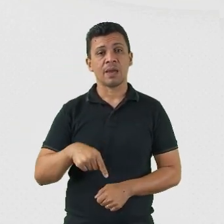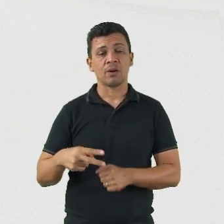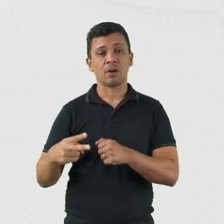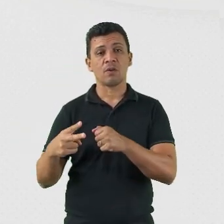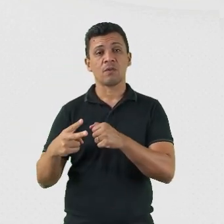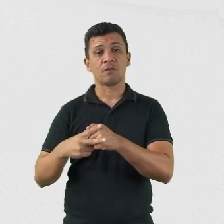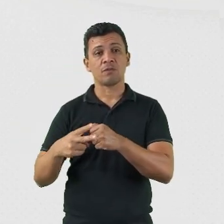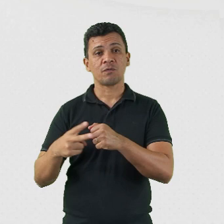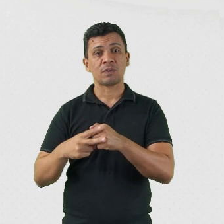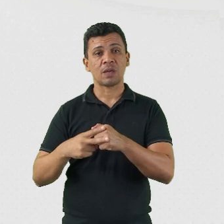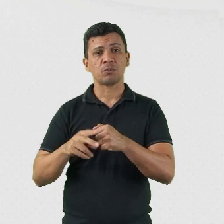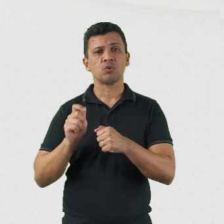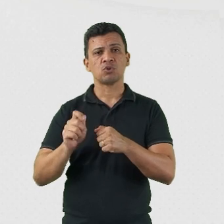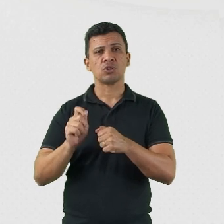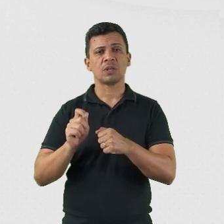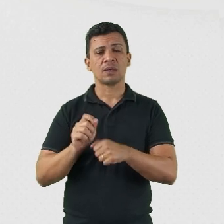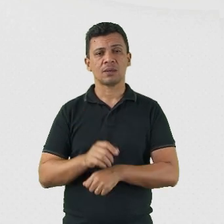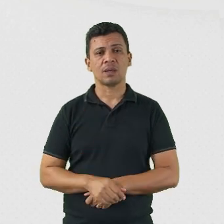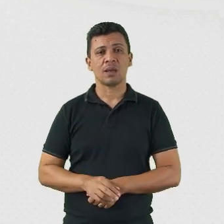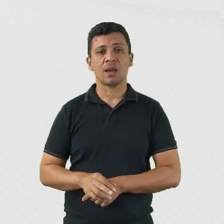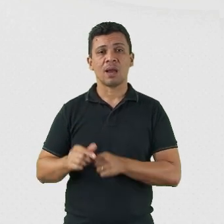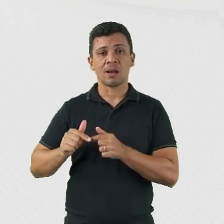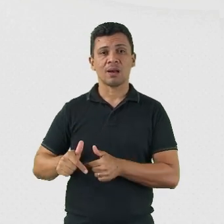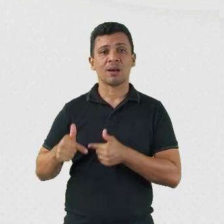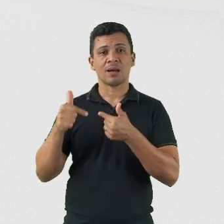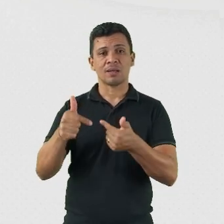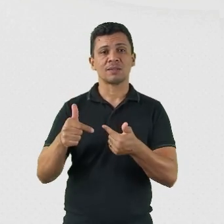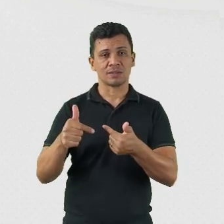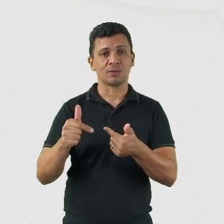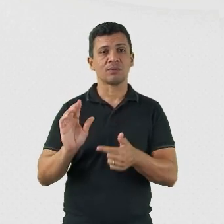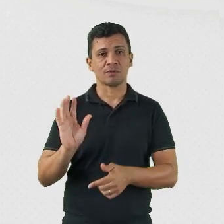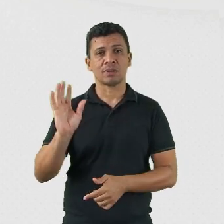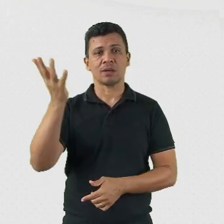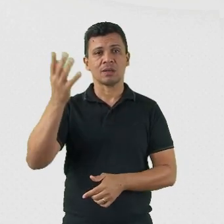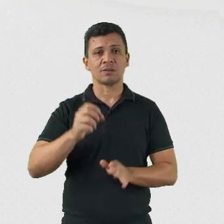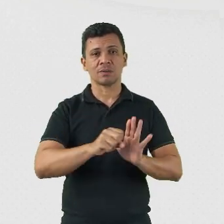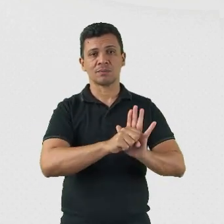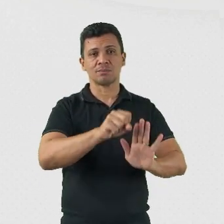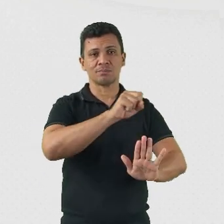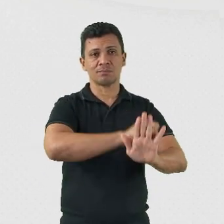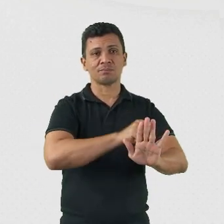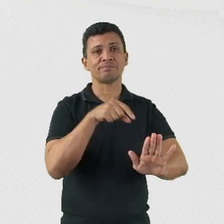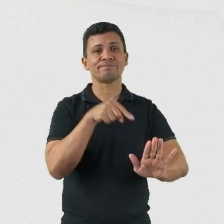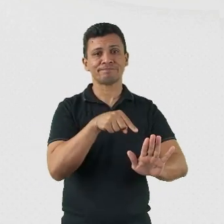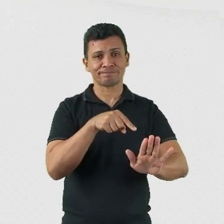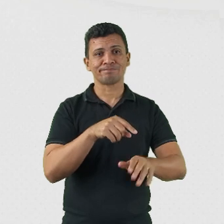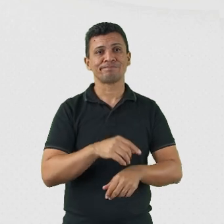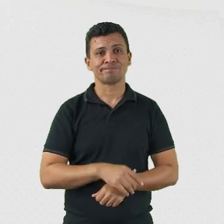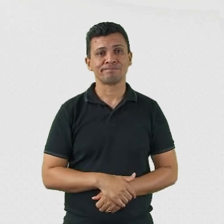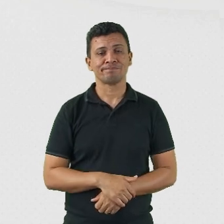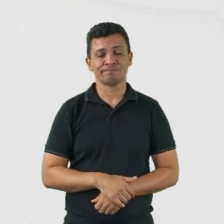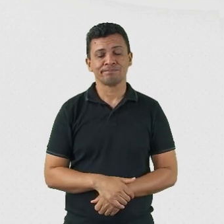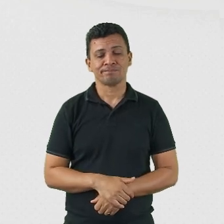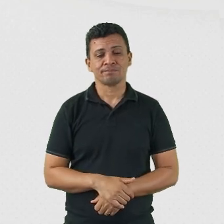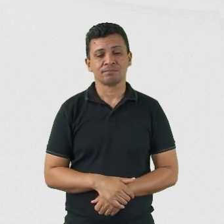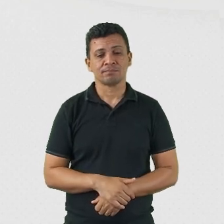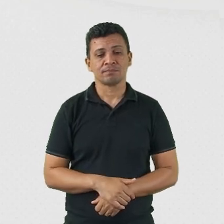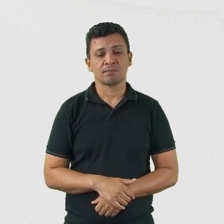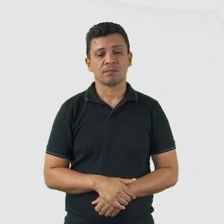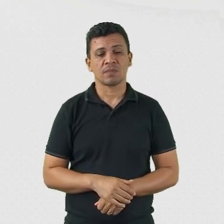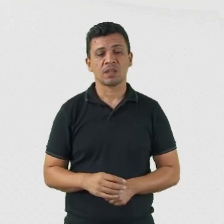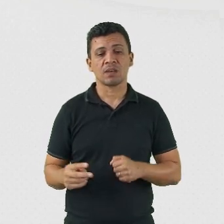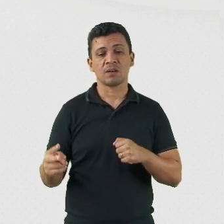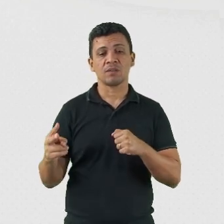verbo que representa a ação que está sendo realizada pelo sujeito. E they, né, esses